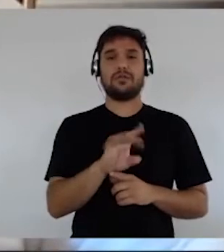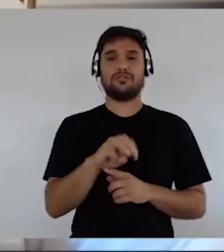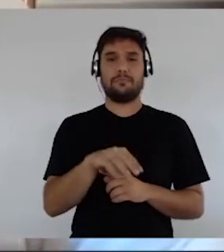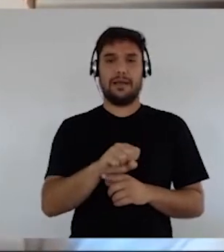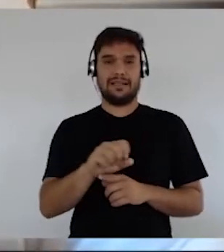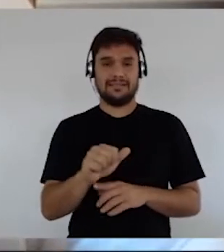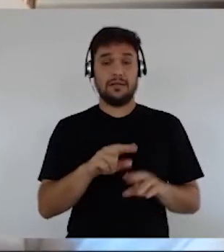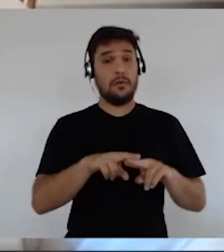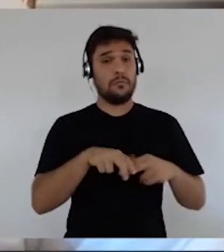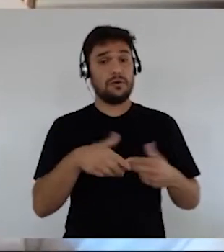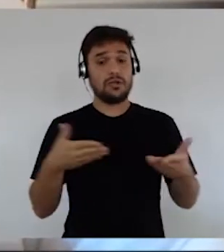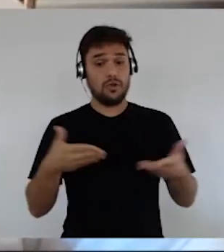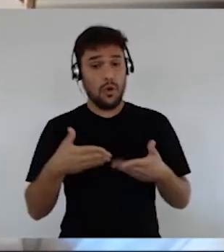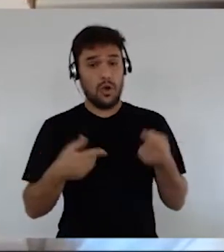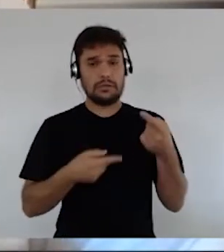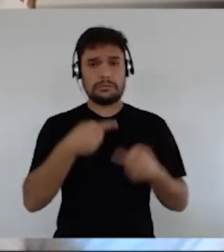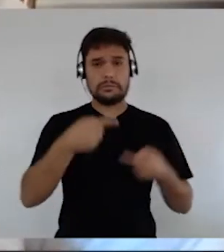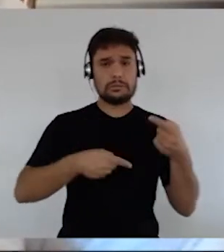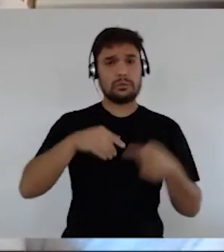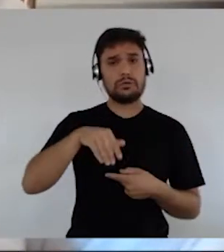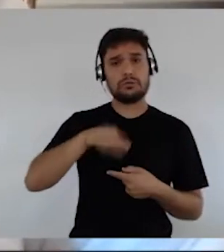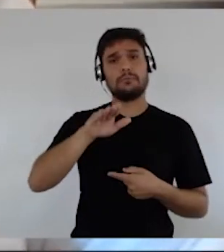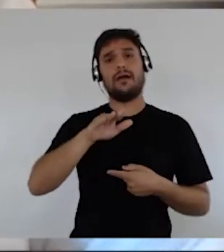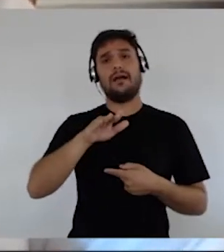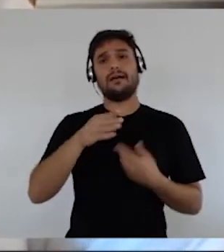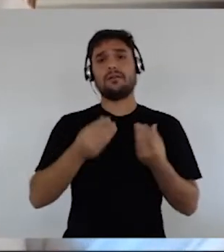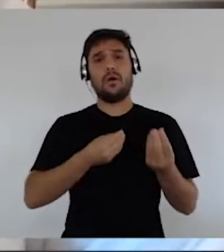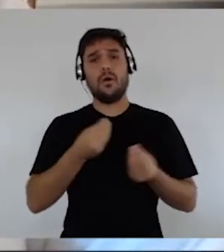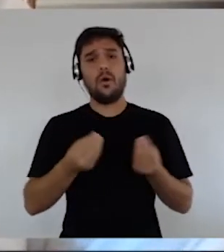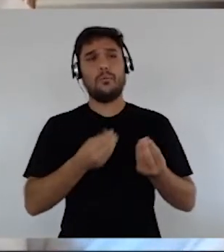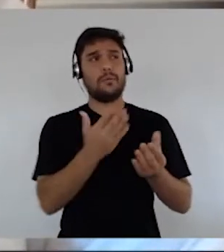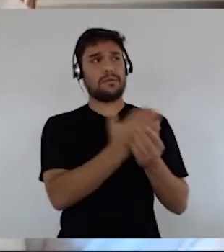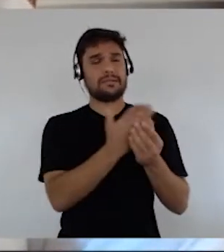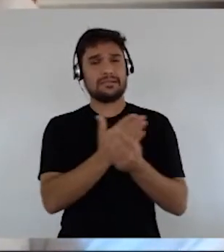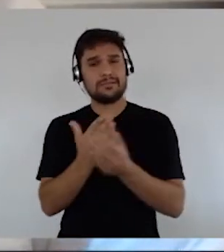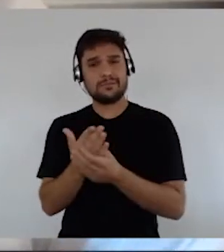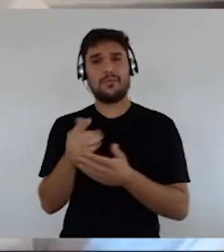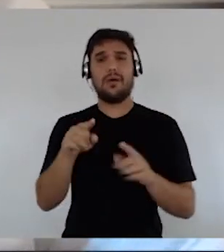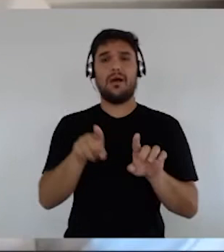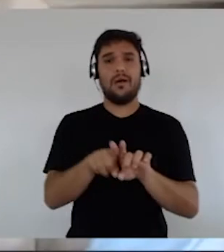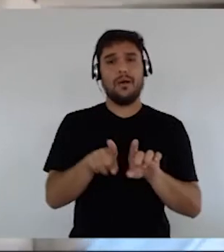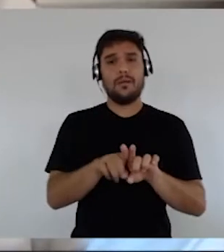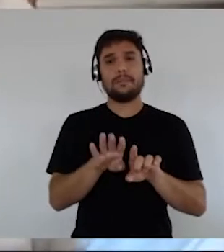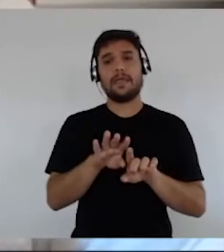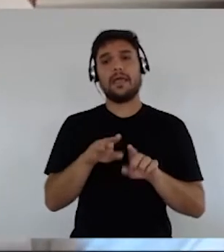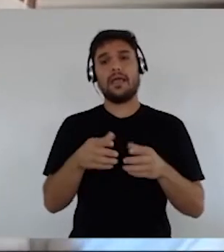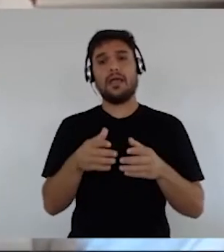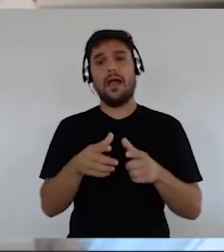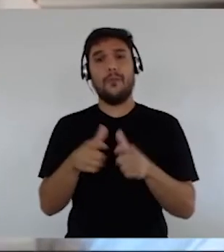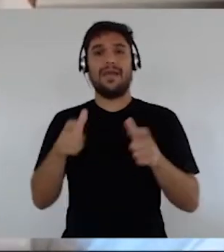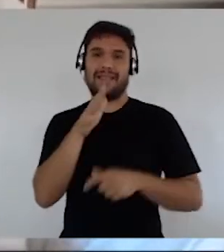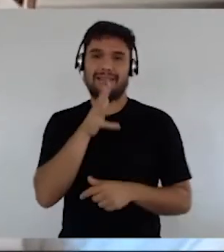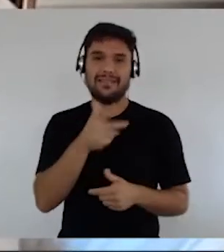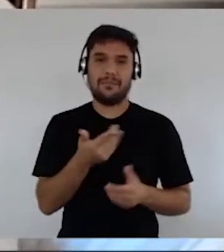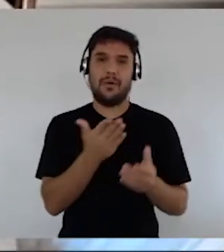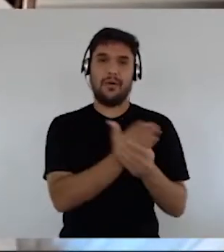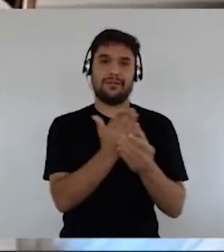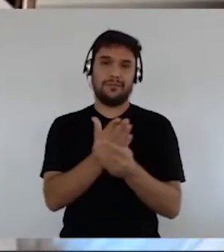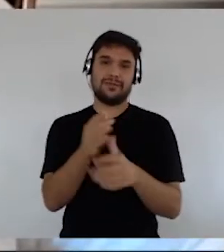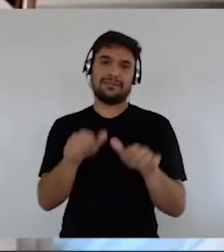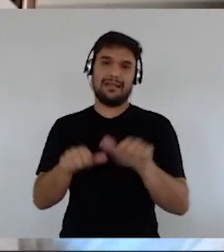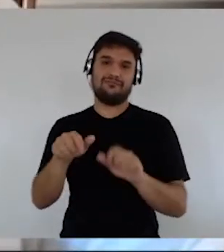cada vez se discute mais esses remédios processuais para esse aumento de litigiosidade. E é muito interessante